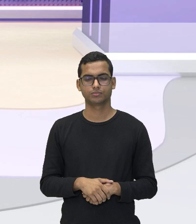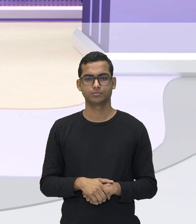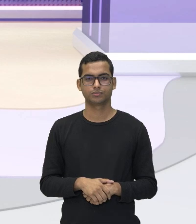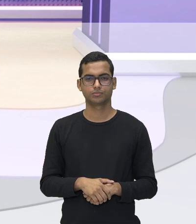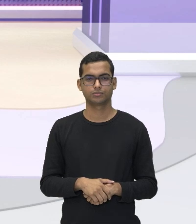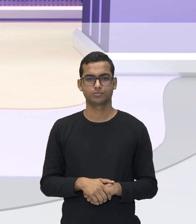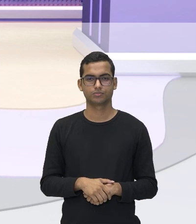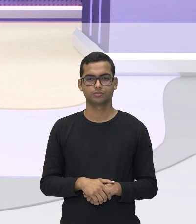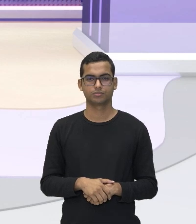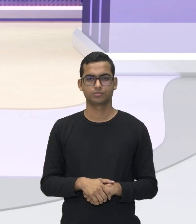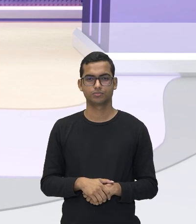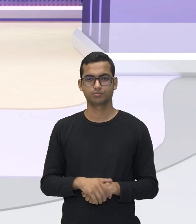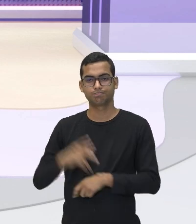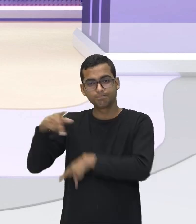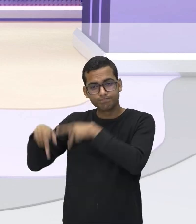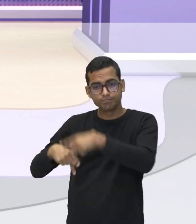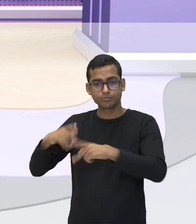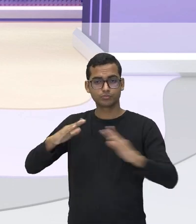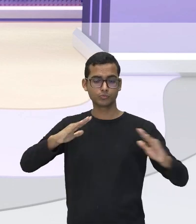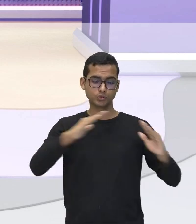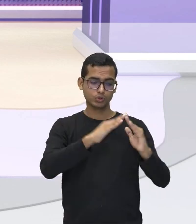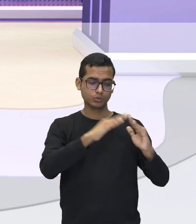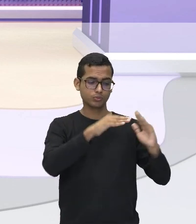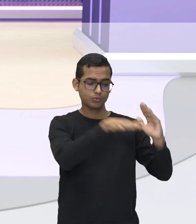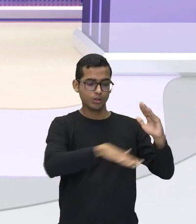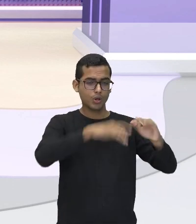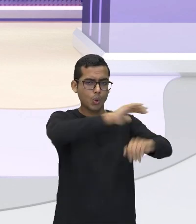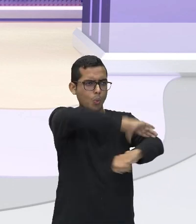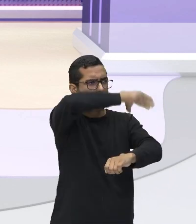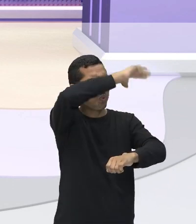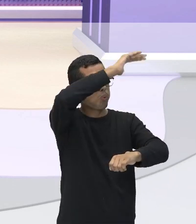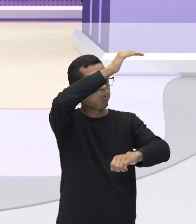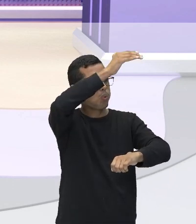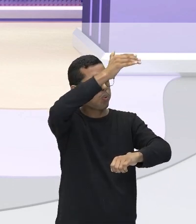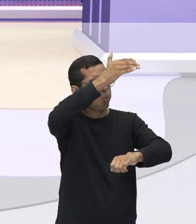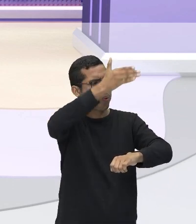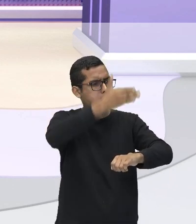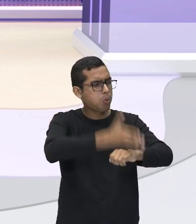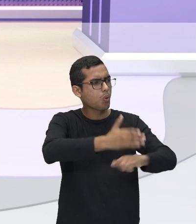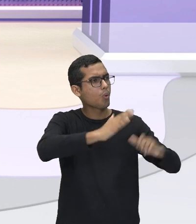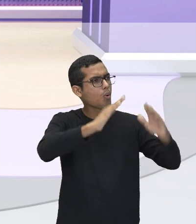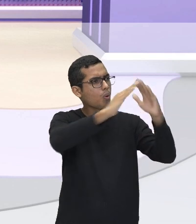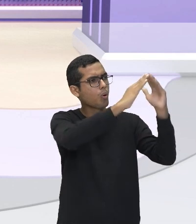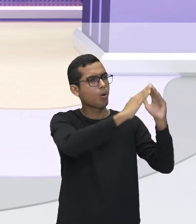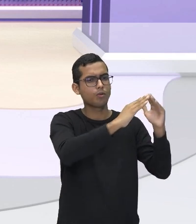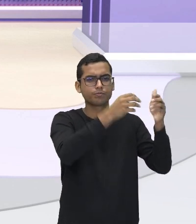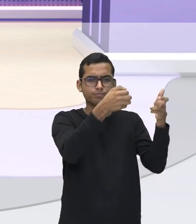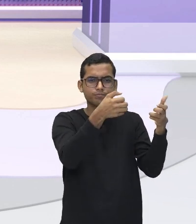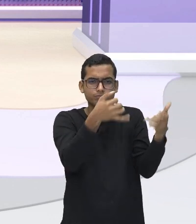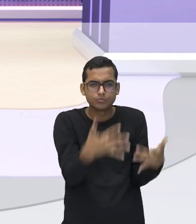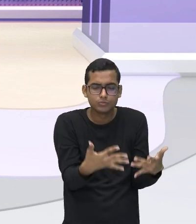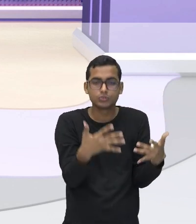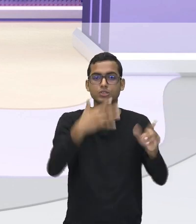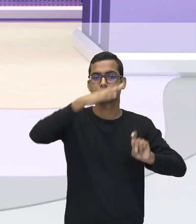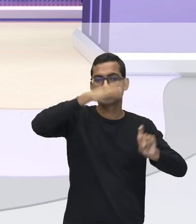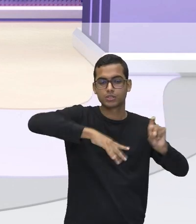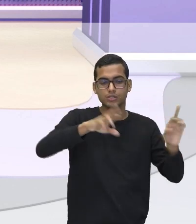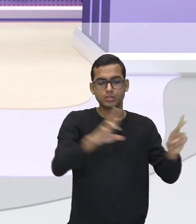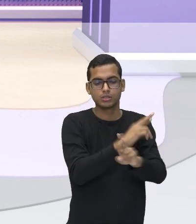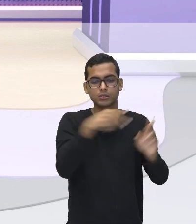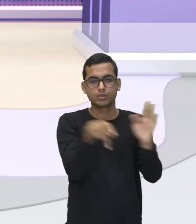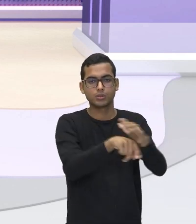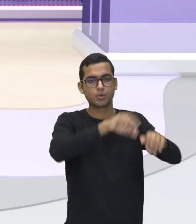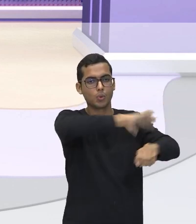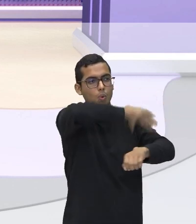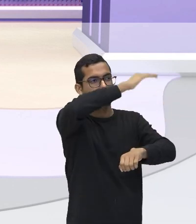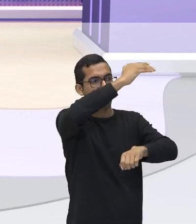é um povo que habita as montanhas ou que frequentemente está ali sobre as montanhas, vai falar de mitos relacionados às montanhas,